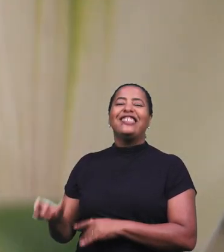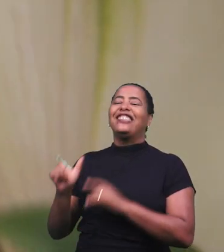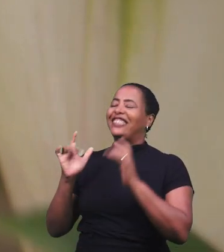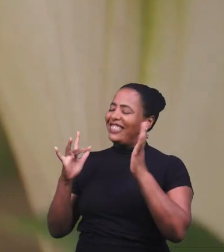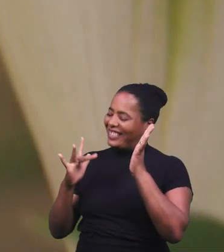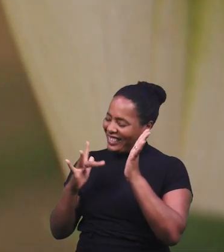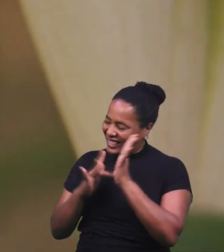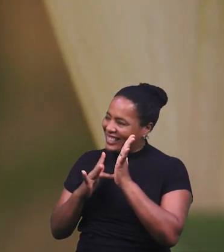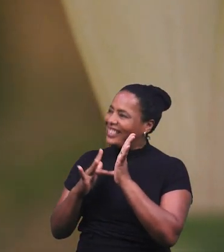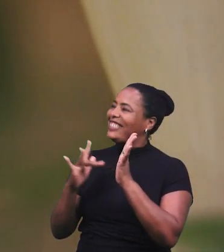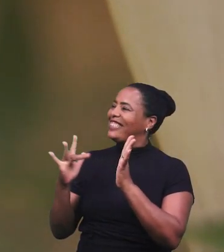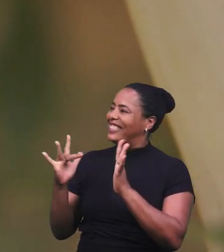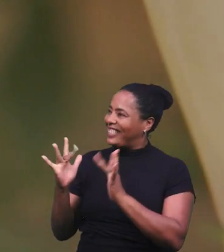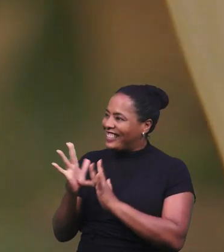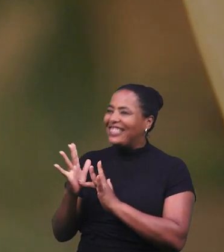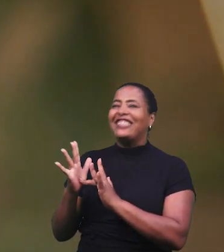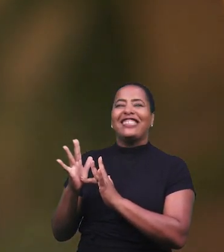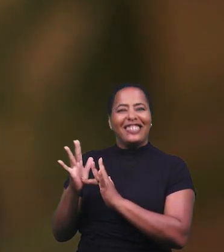Ele é Jesus,